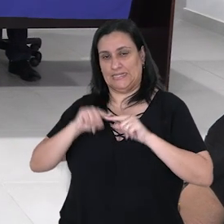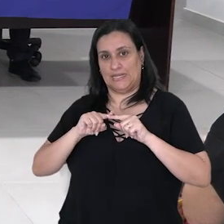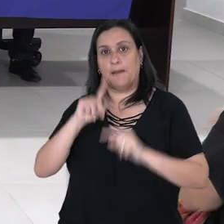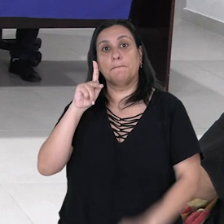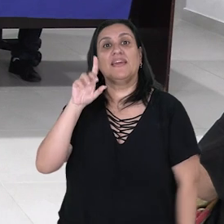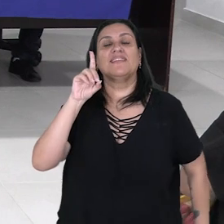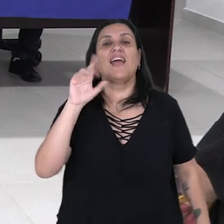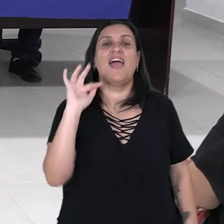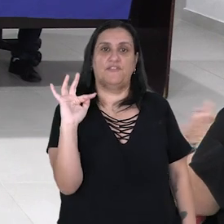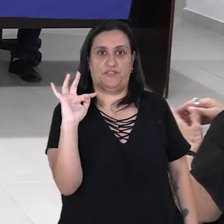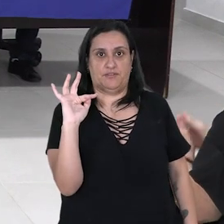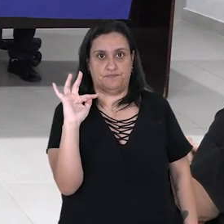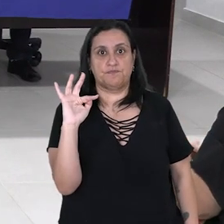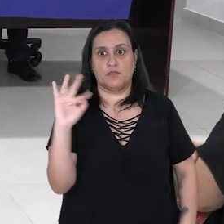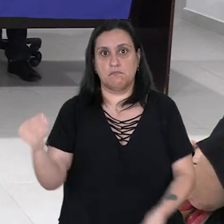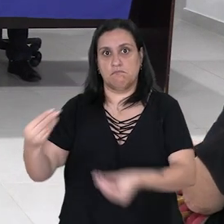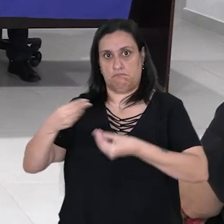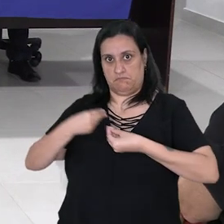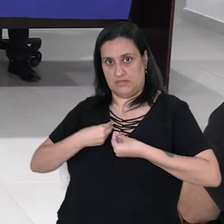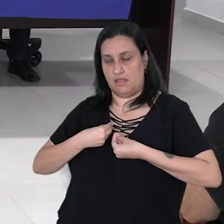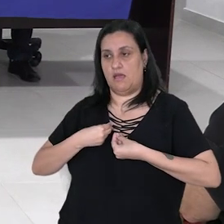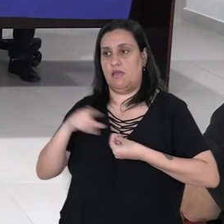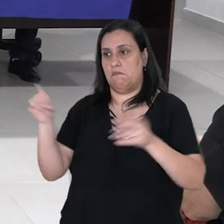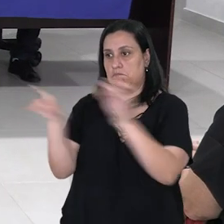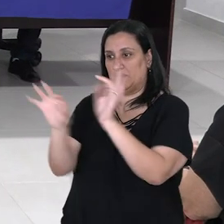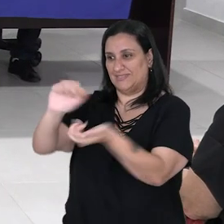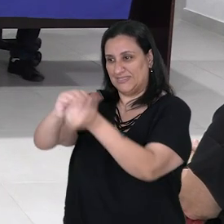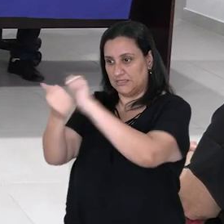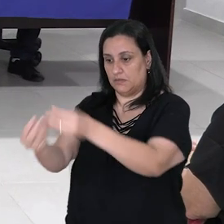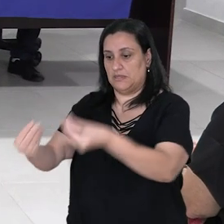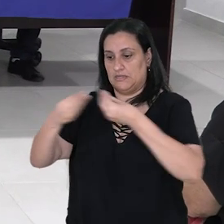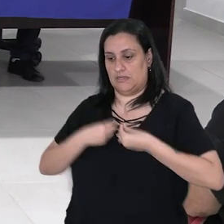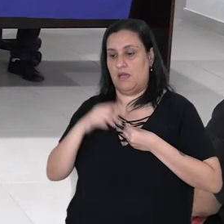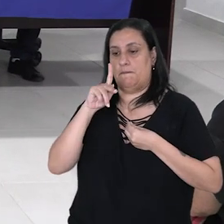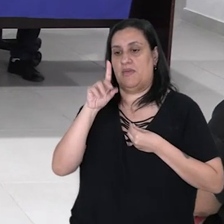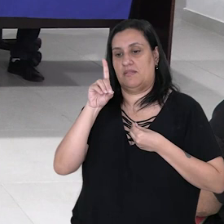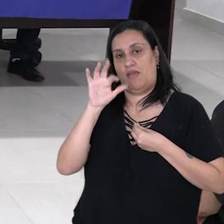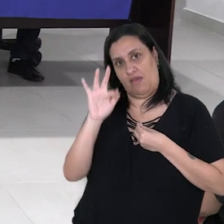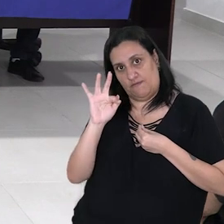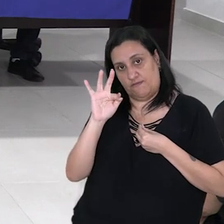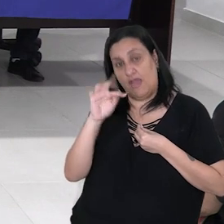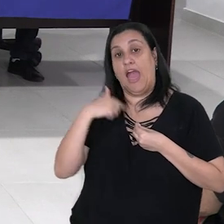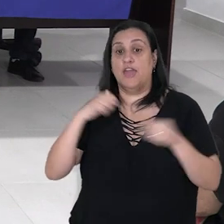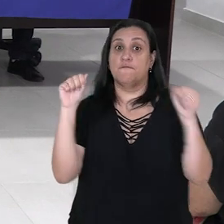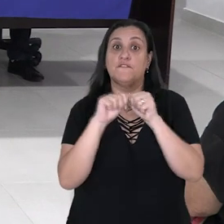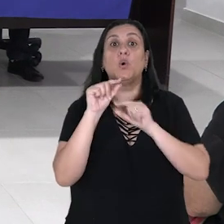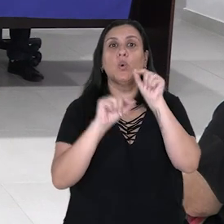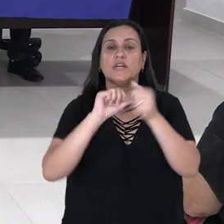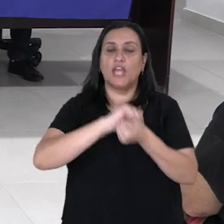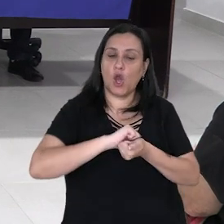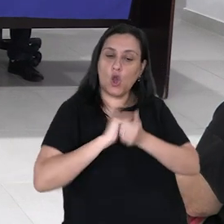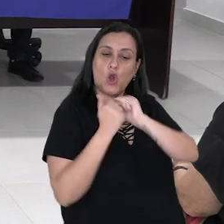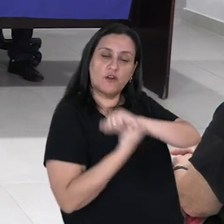formato PDF, né? Geralmente a gente recebe em PDF ou no formato DOCX. E eu faço a conversão